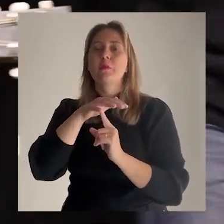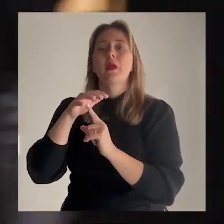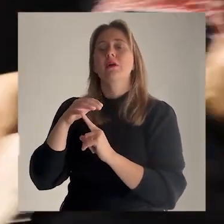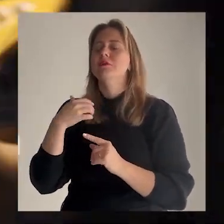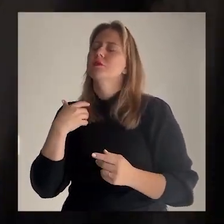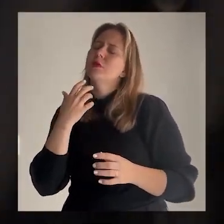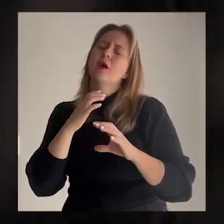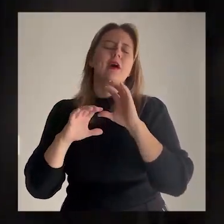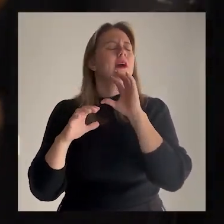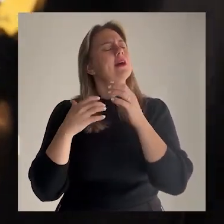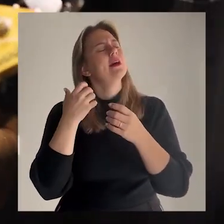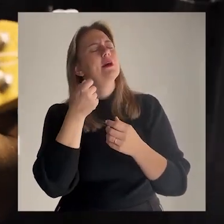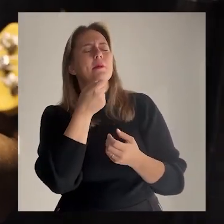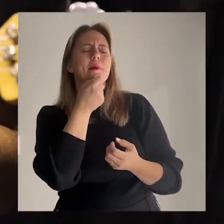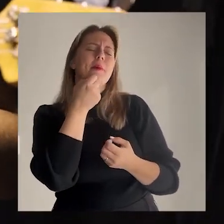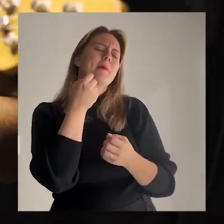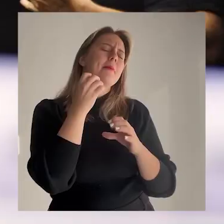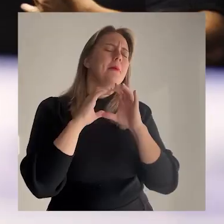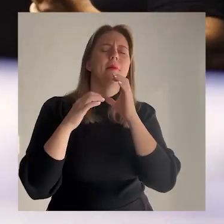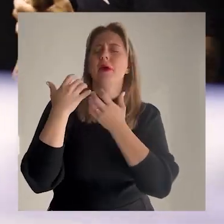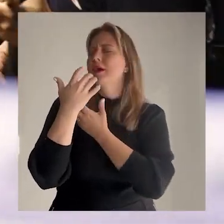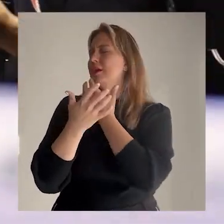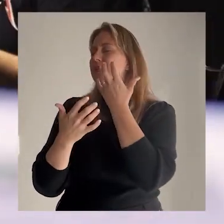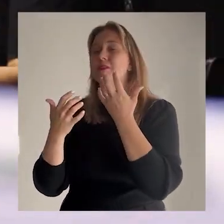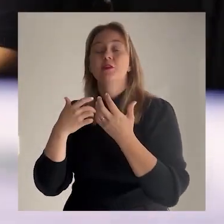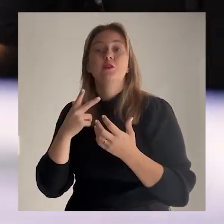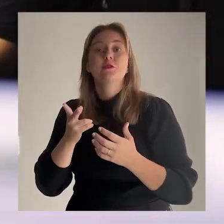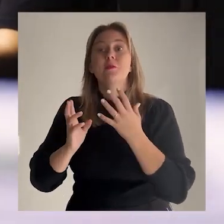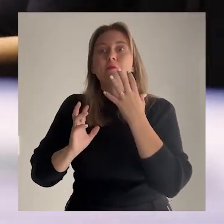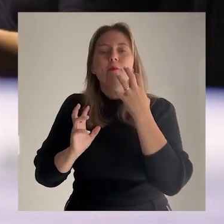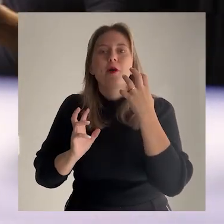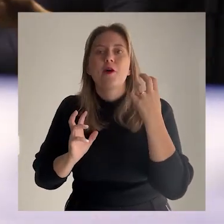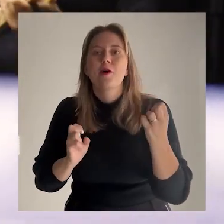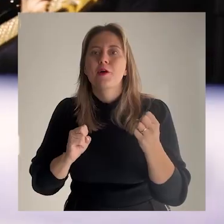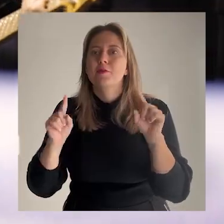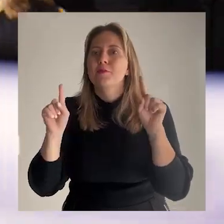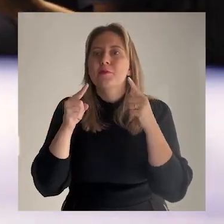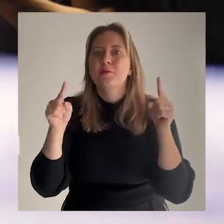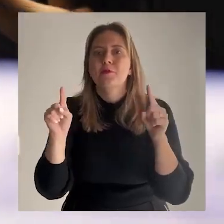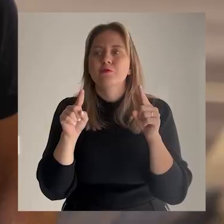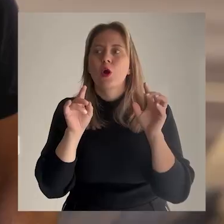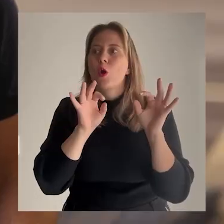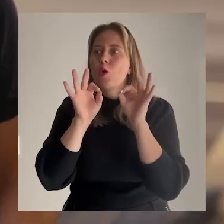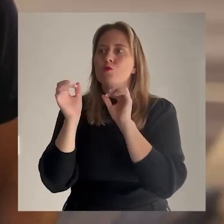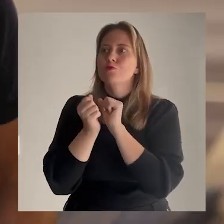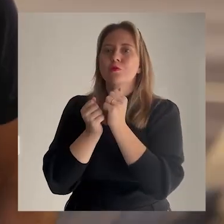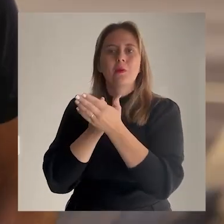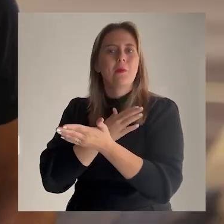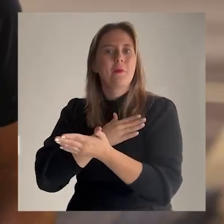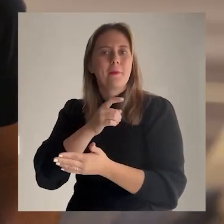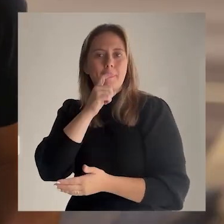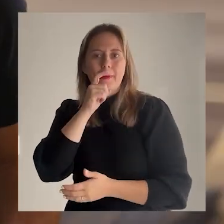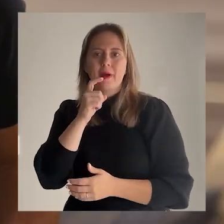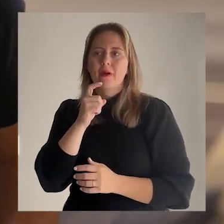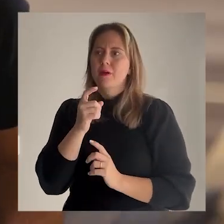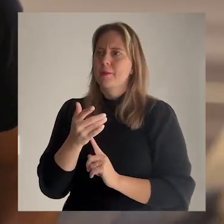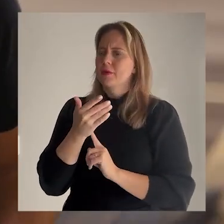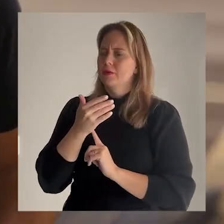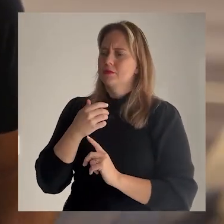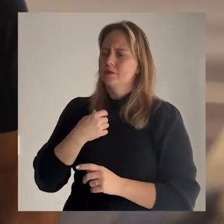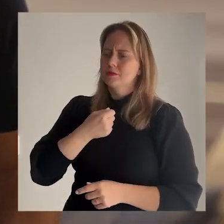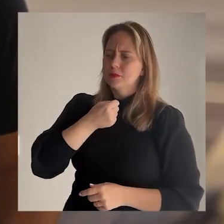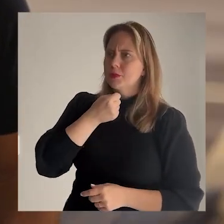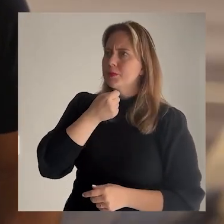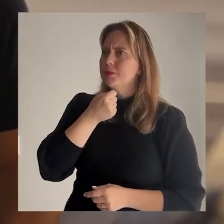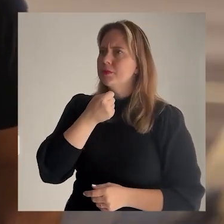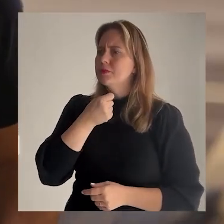ficava cantando pelos cantos lá e sempre fui assim um apaixonado por música, acompanhando meu pai. Começou a aparecer alguém que tinha um microfone, alguém que